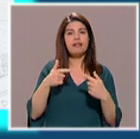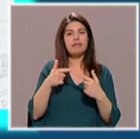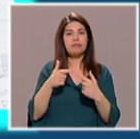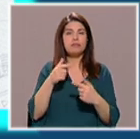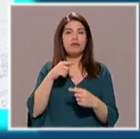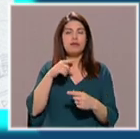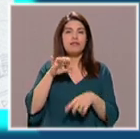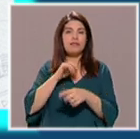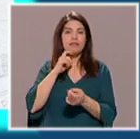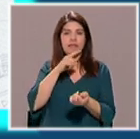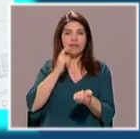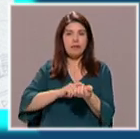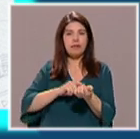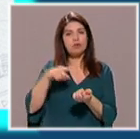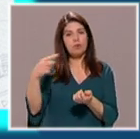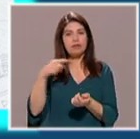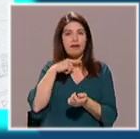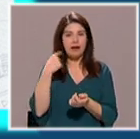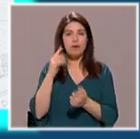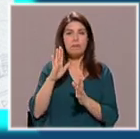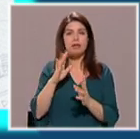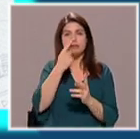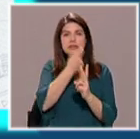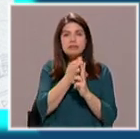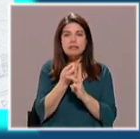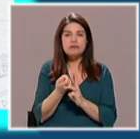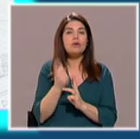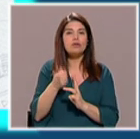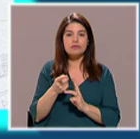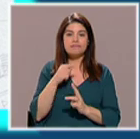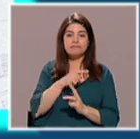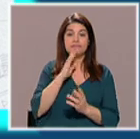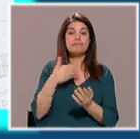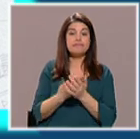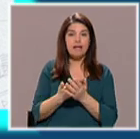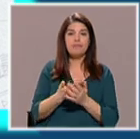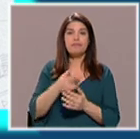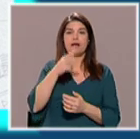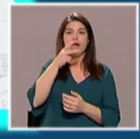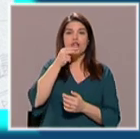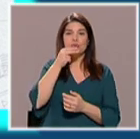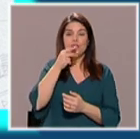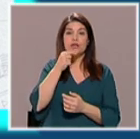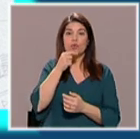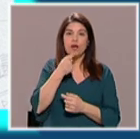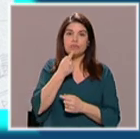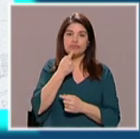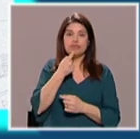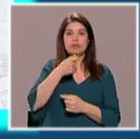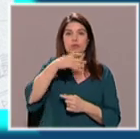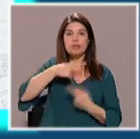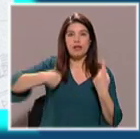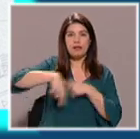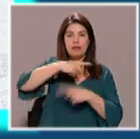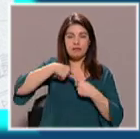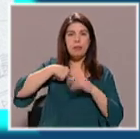diabetes. O que todos os tipos de diabetes têm em comum é que causam a acumulação de muita glicose no sangue, mas todos nós